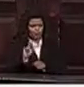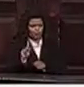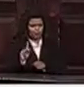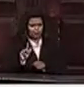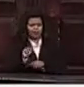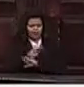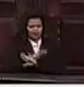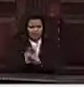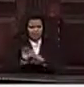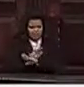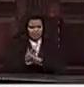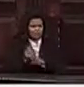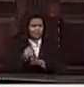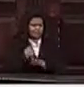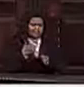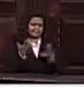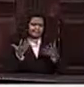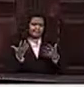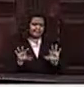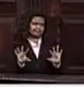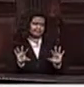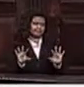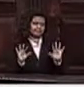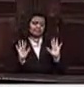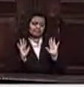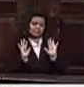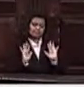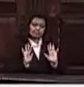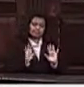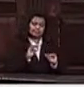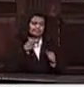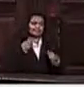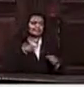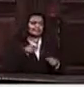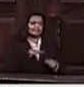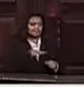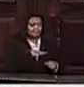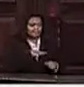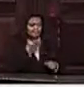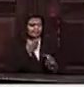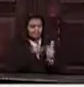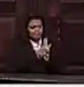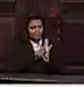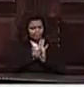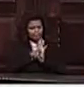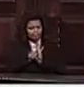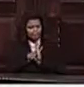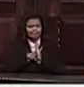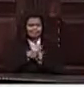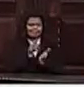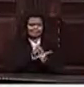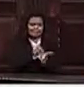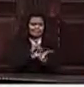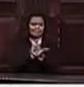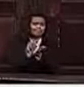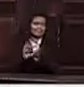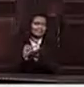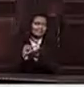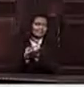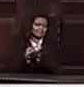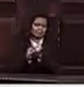eu entendo que temos que ter coragem de examinar esses dados e examinar esse projeto